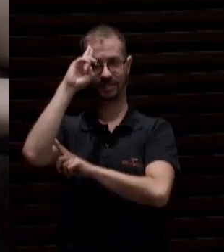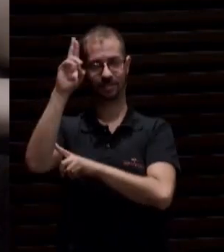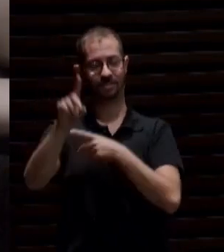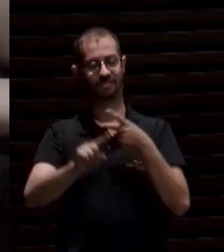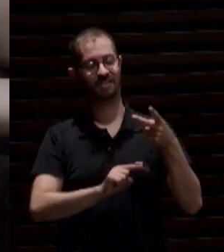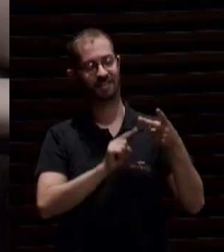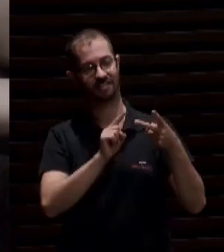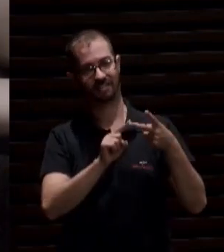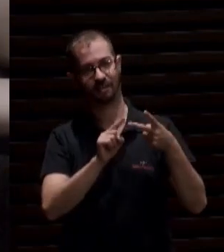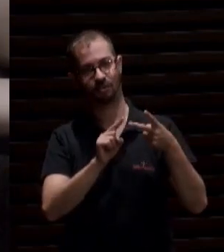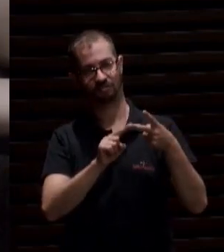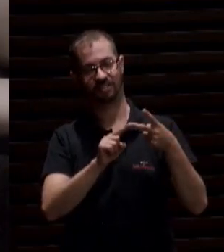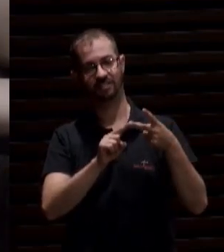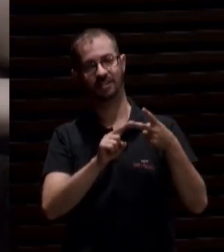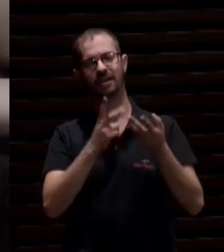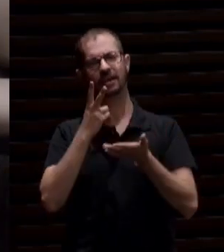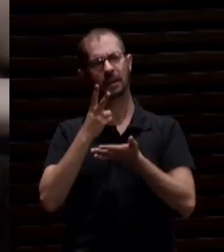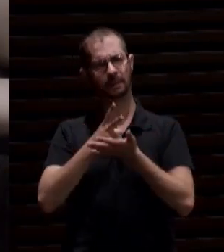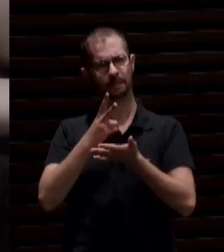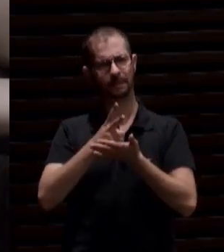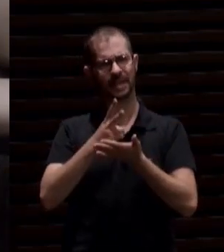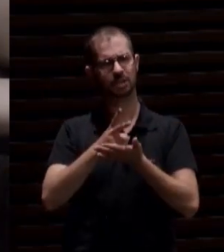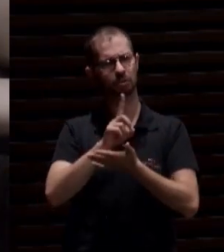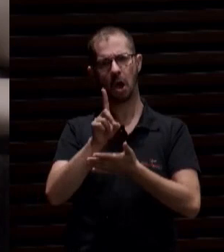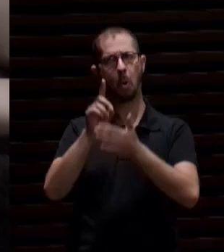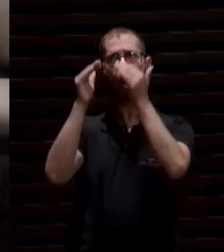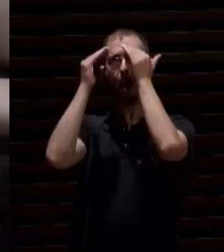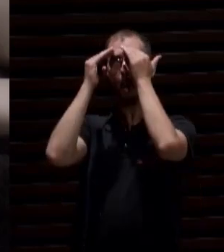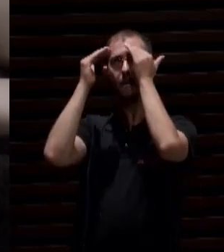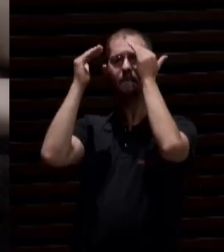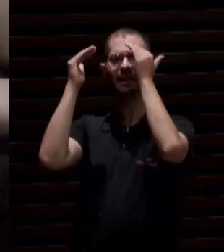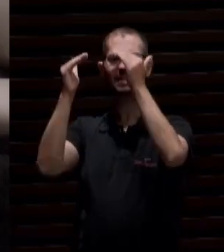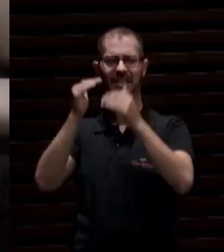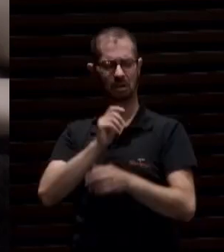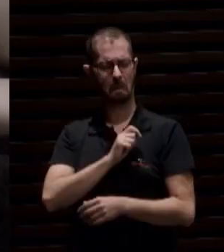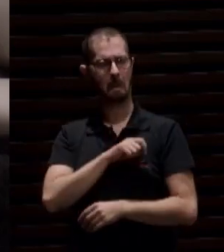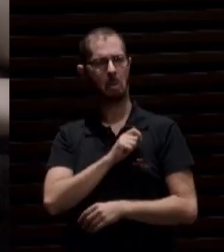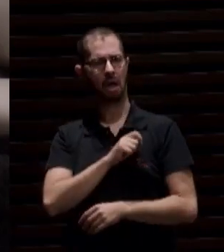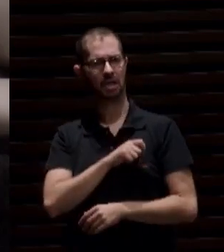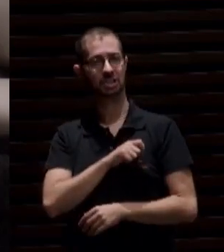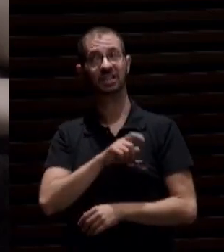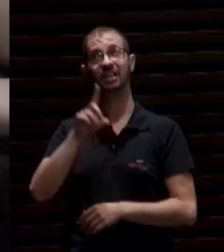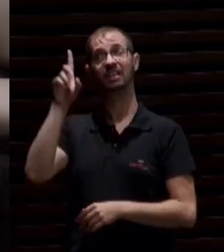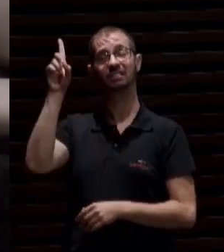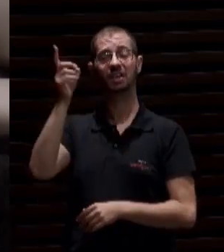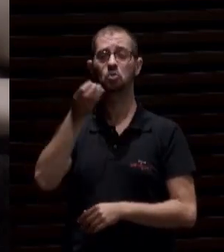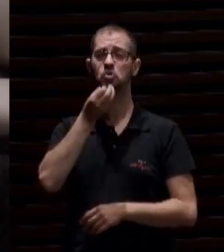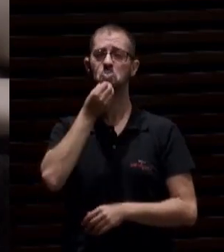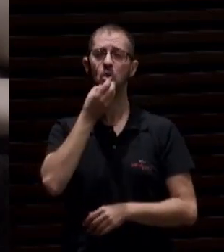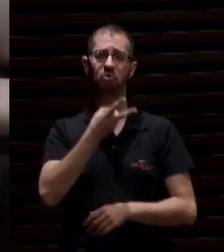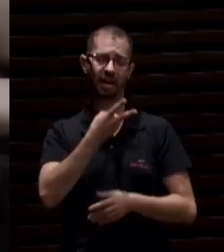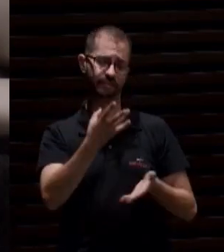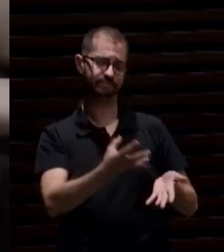coisa é que, mesmo após a sua desobediência e maldade de coração, Deus muito bondosamente o